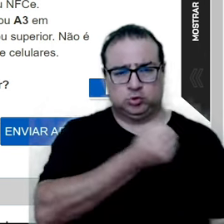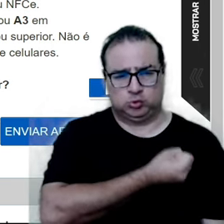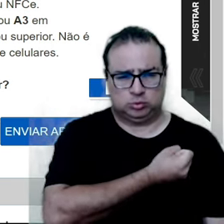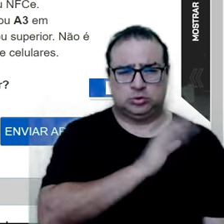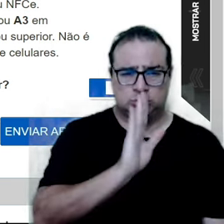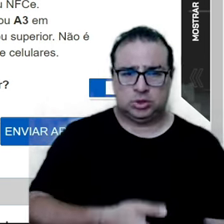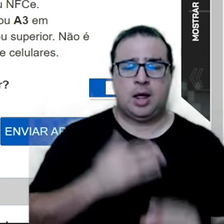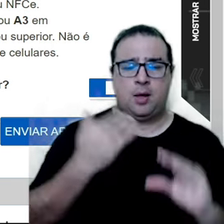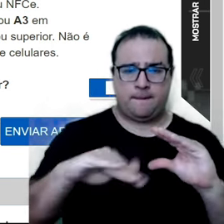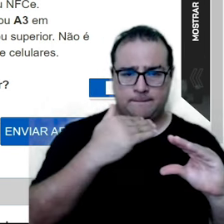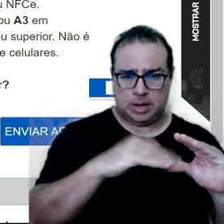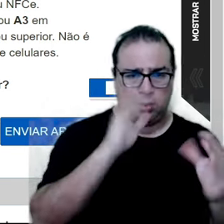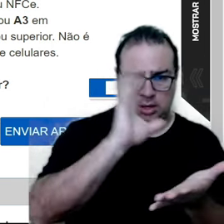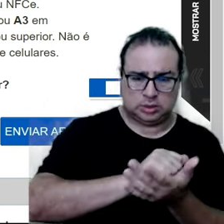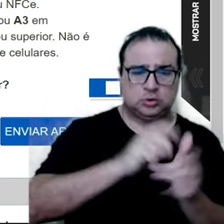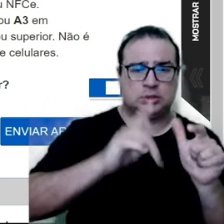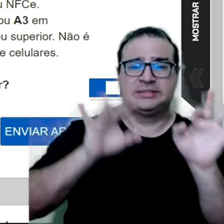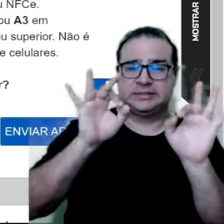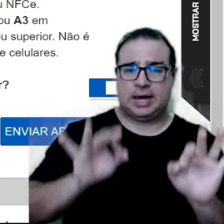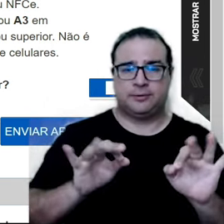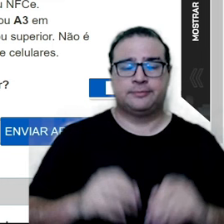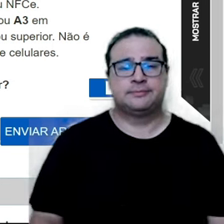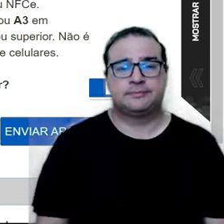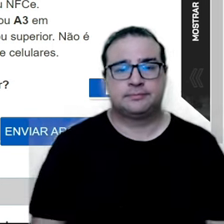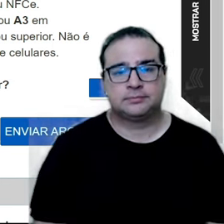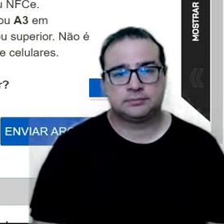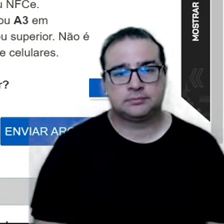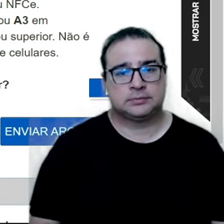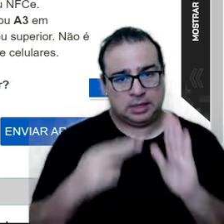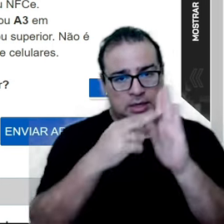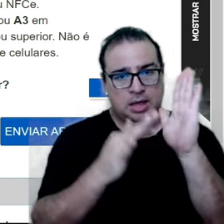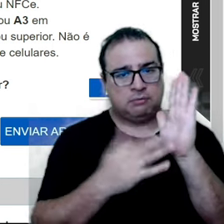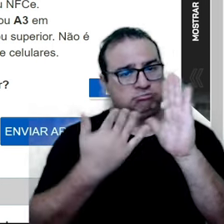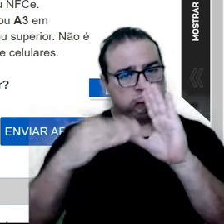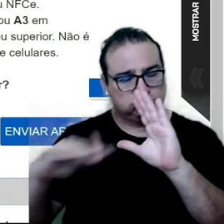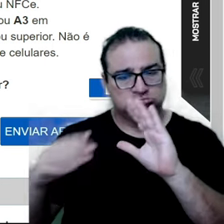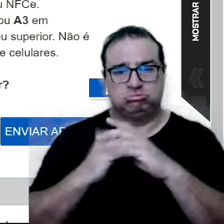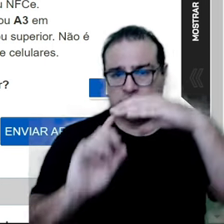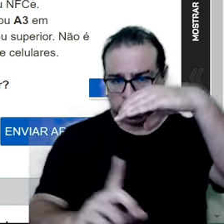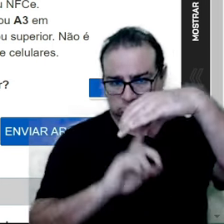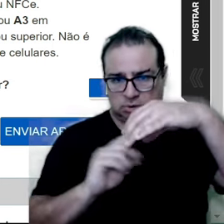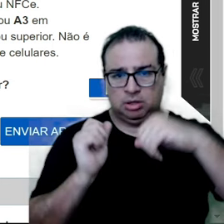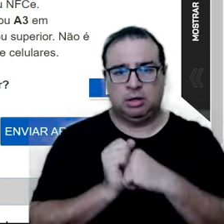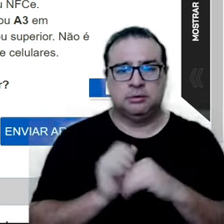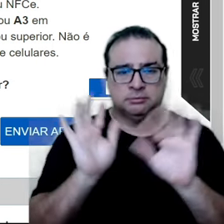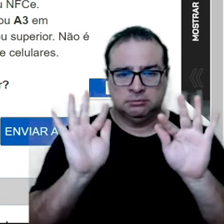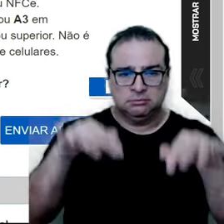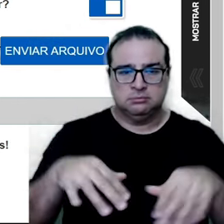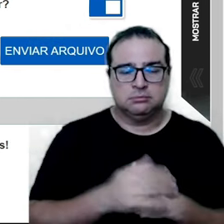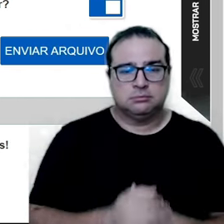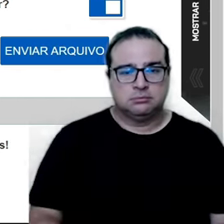número com o e-mail cadastrado num lugar específico as notas são enviadas pro cliente né pro seu